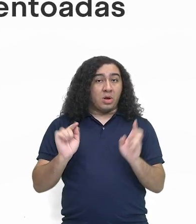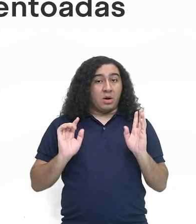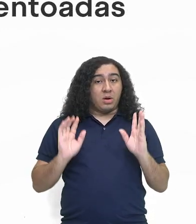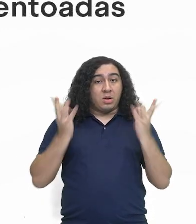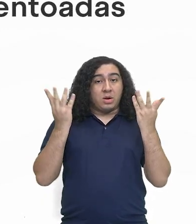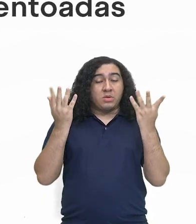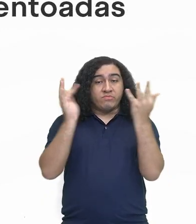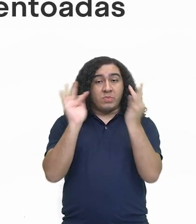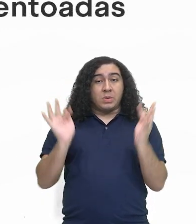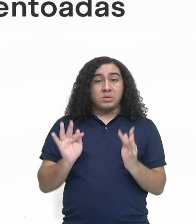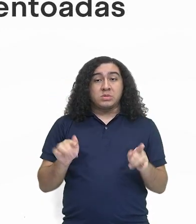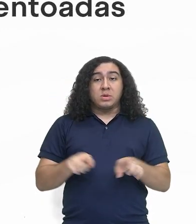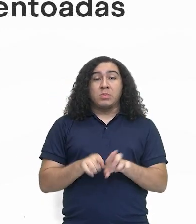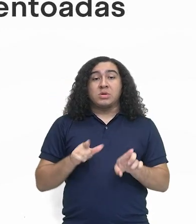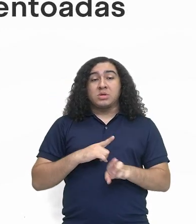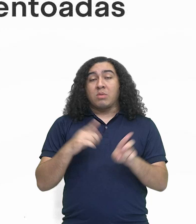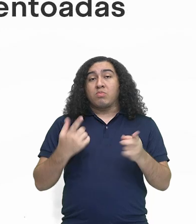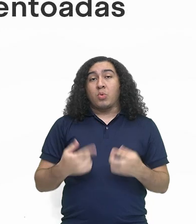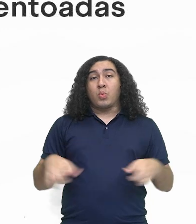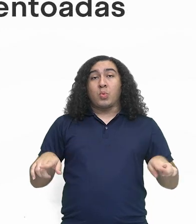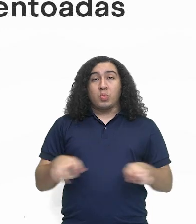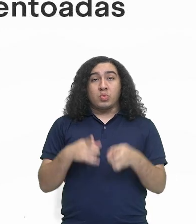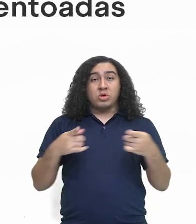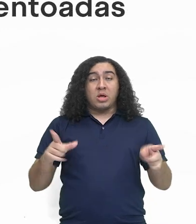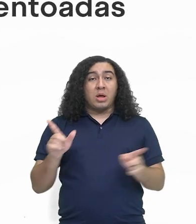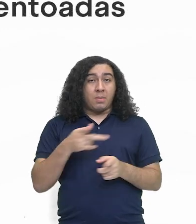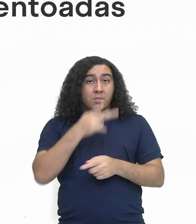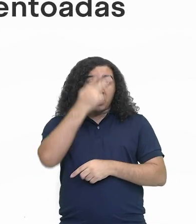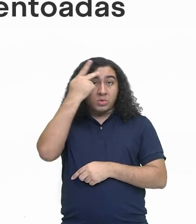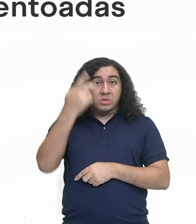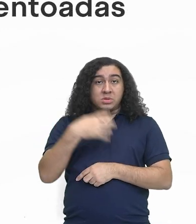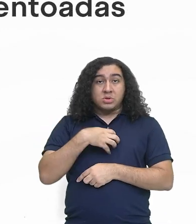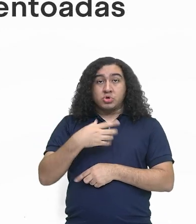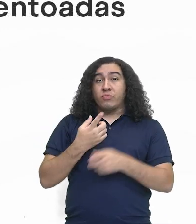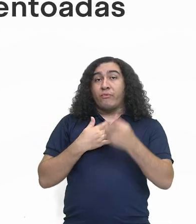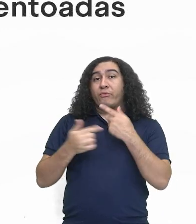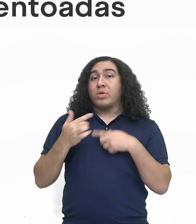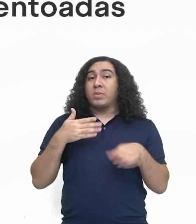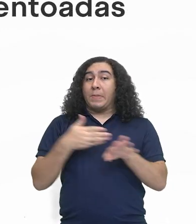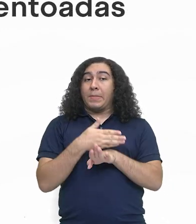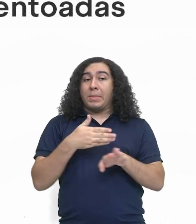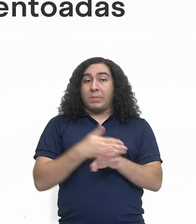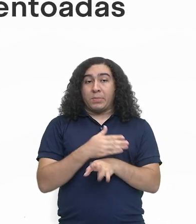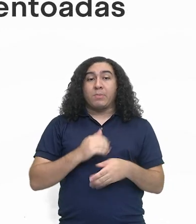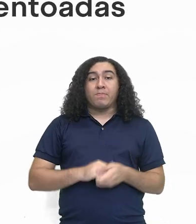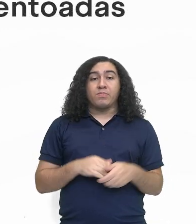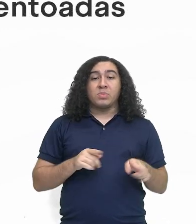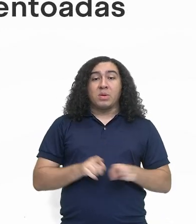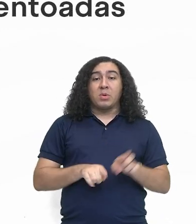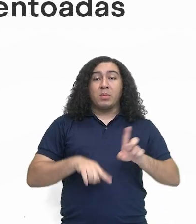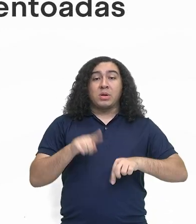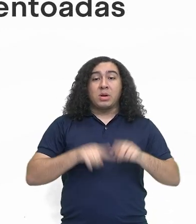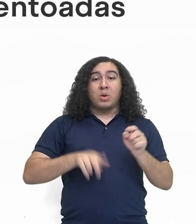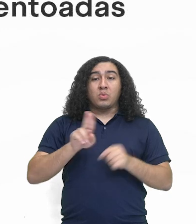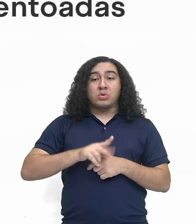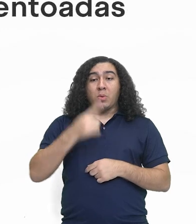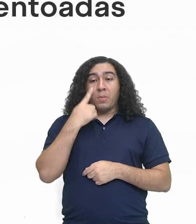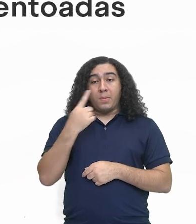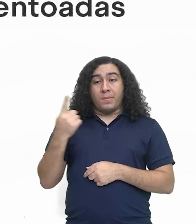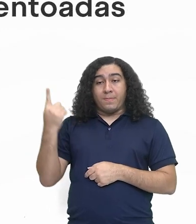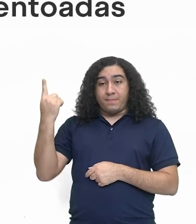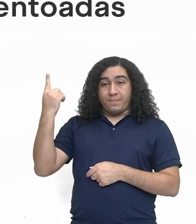festiva, com ritmos marcantes e melodias que convidam à dança. Os instrumentos utilizados são